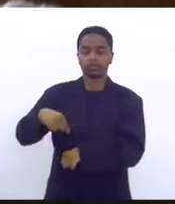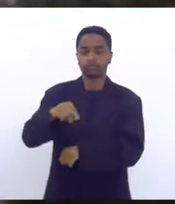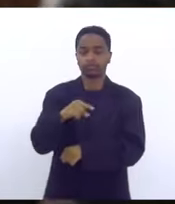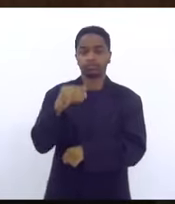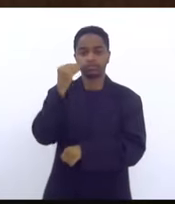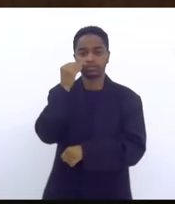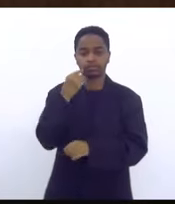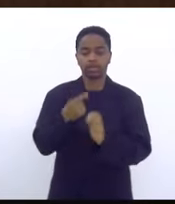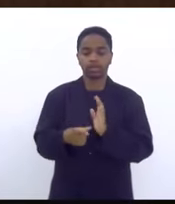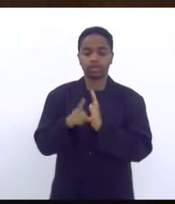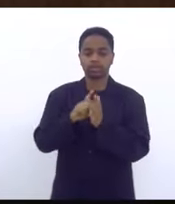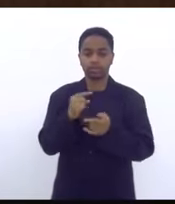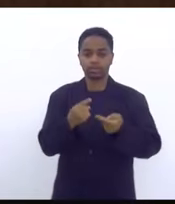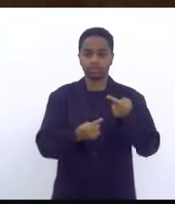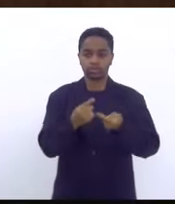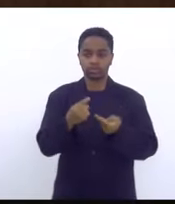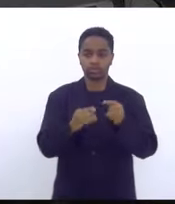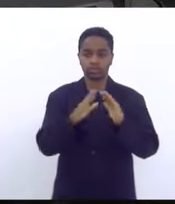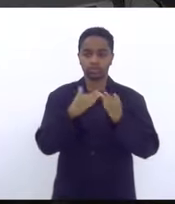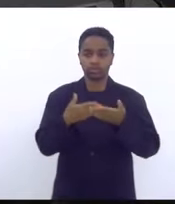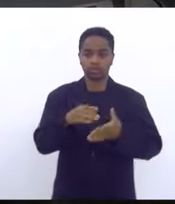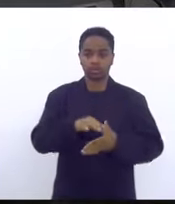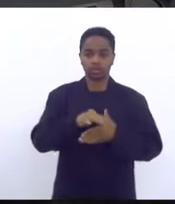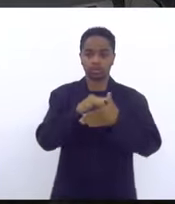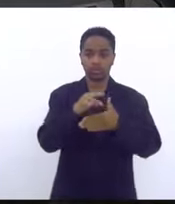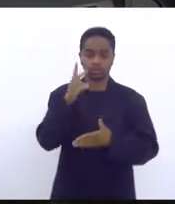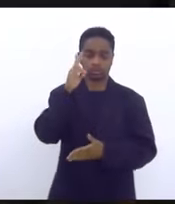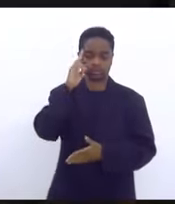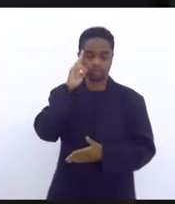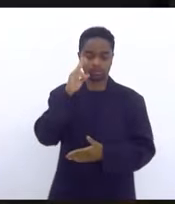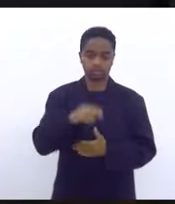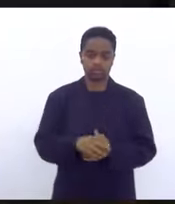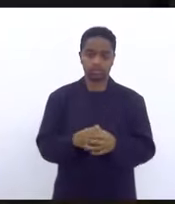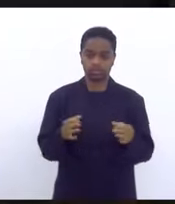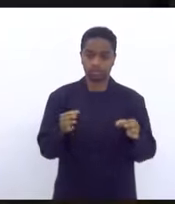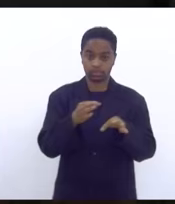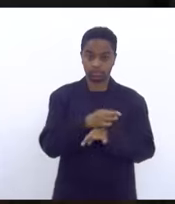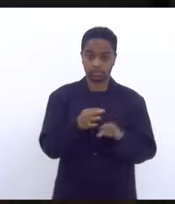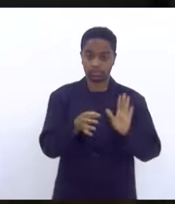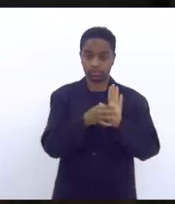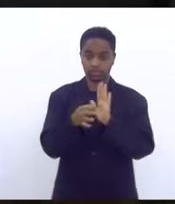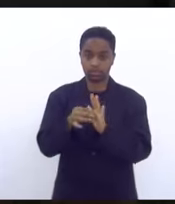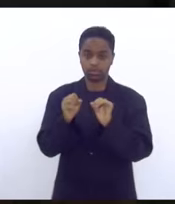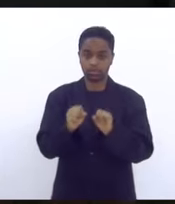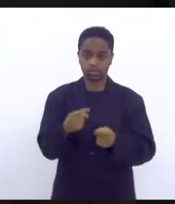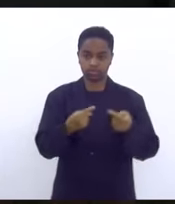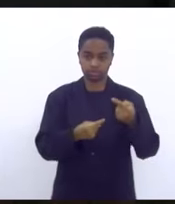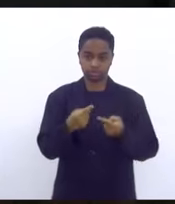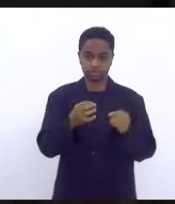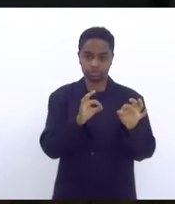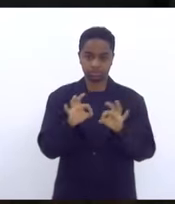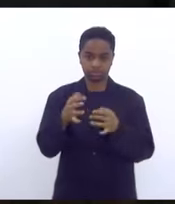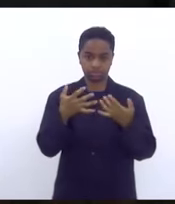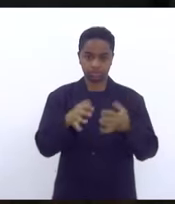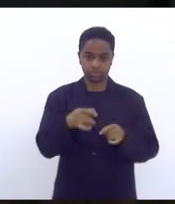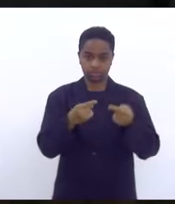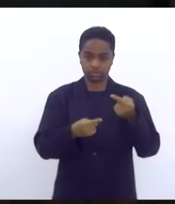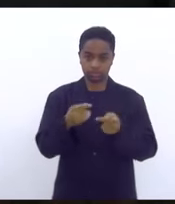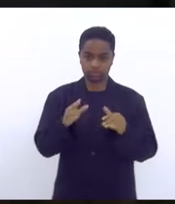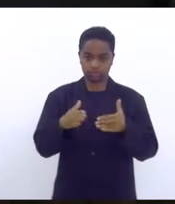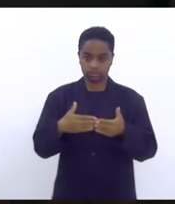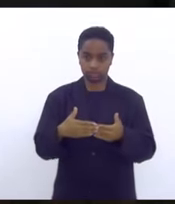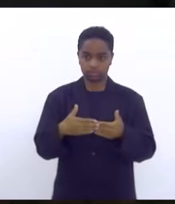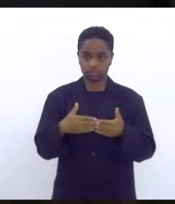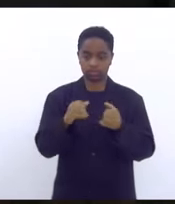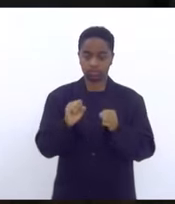da segunda-feira, tá bom? Fechado. Com os pareceres emitidos em discussão, não havendo quem queira discutir, encerrada a